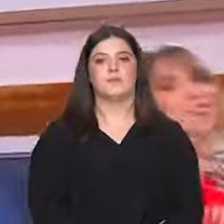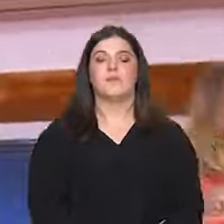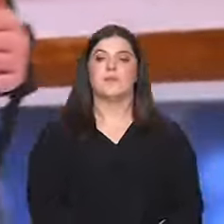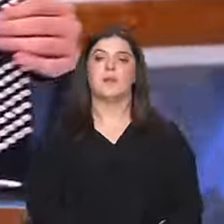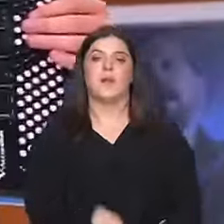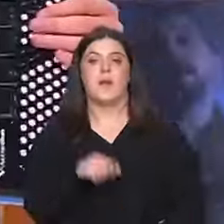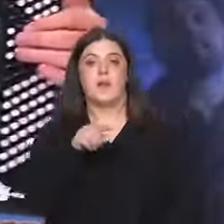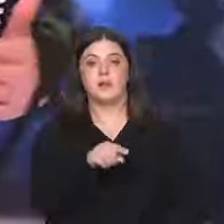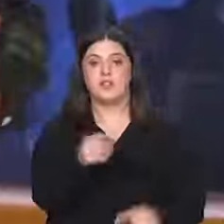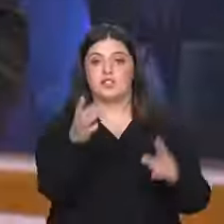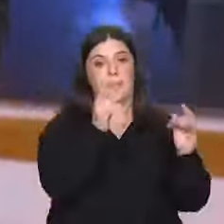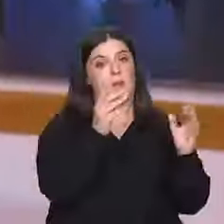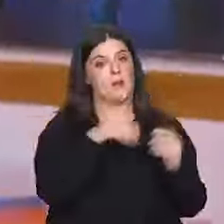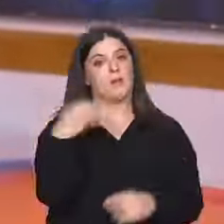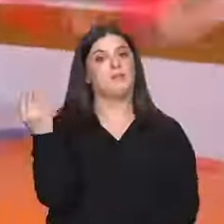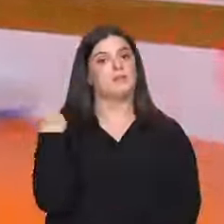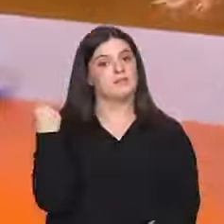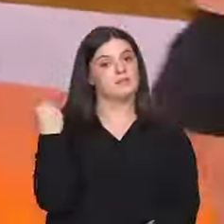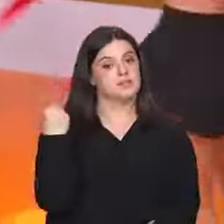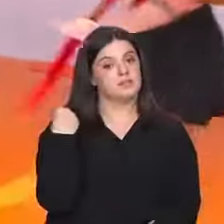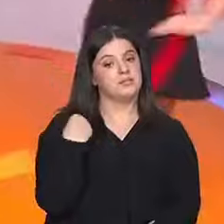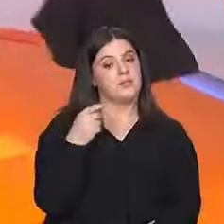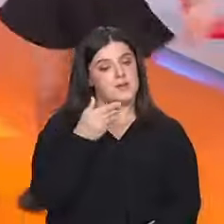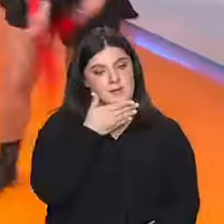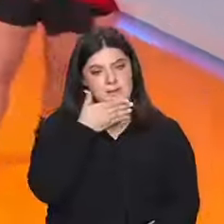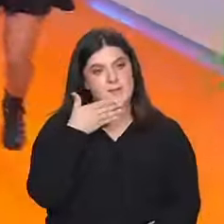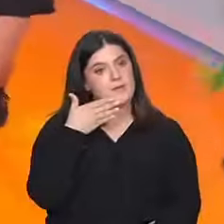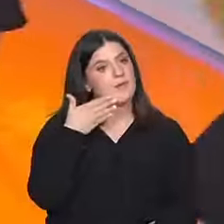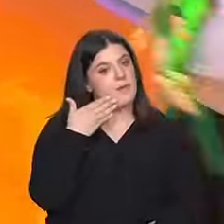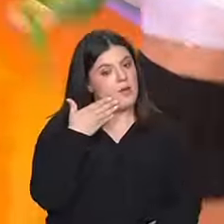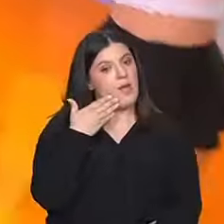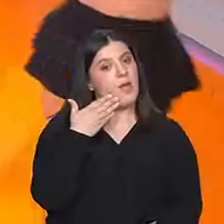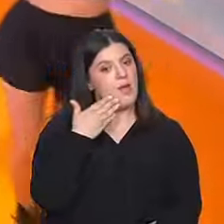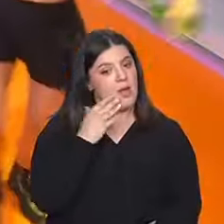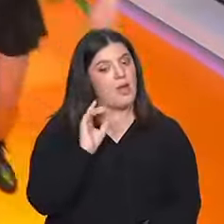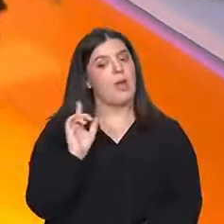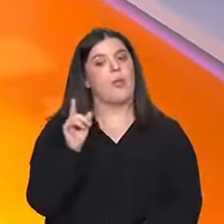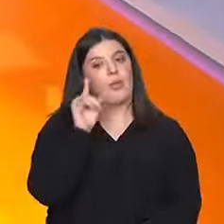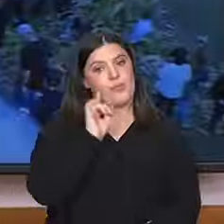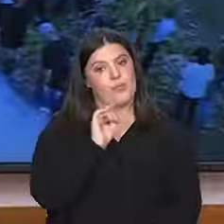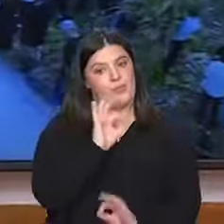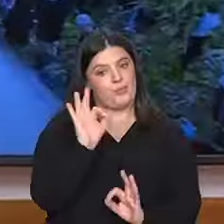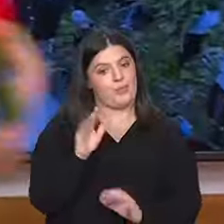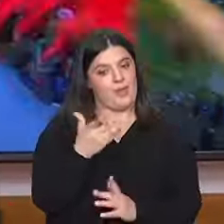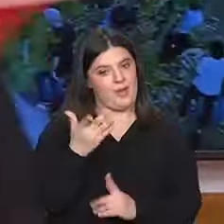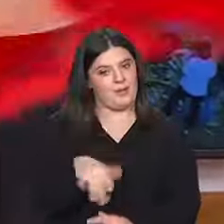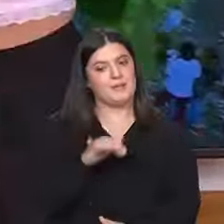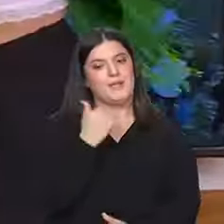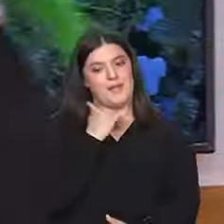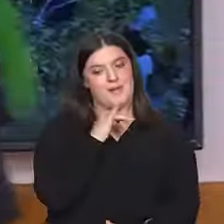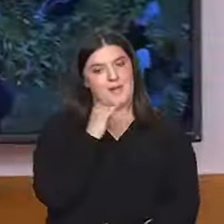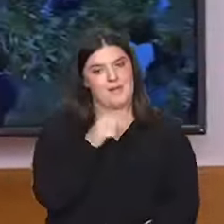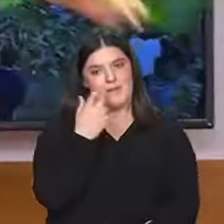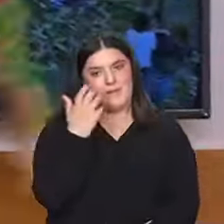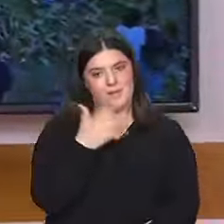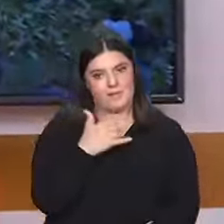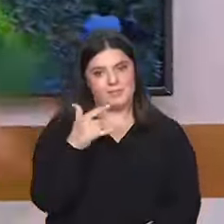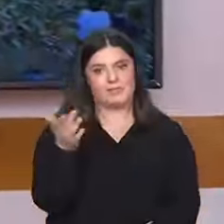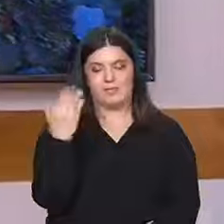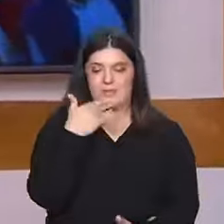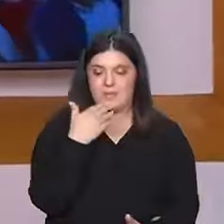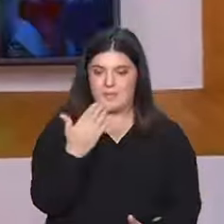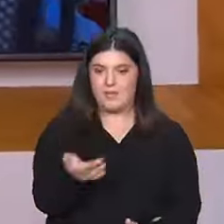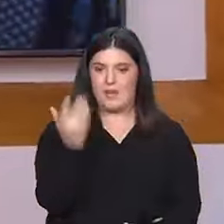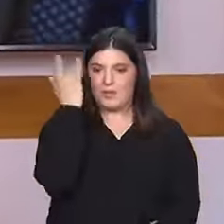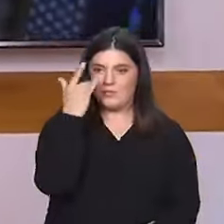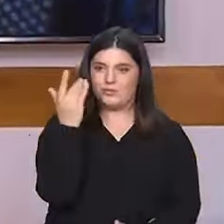Este malhão é atrevido, acorda bem cedinho com o faro de mulher. Ri-se e grita bem alto, pede ajuda ao